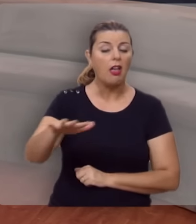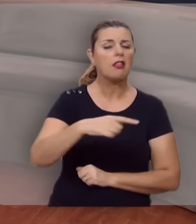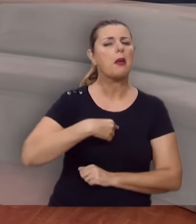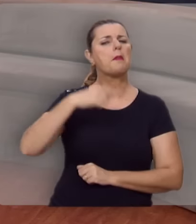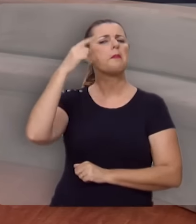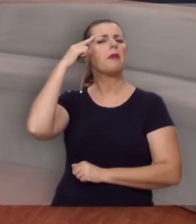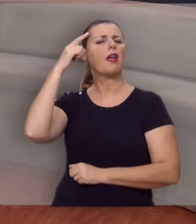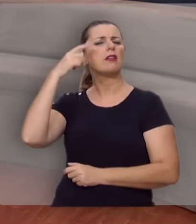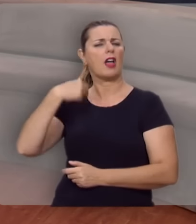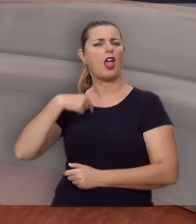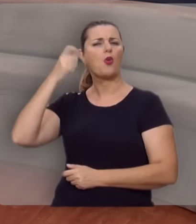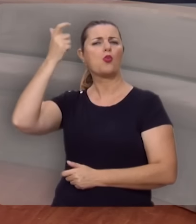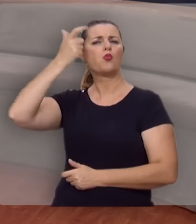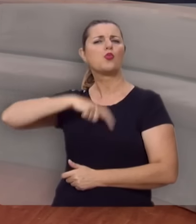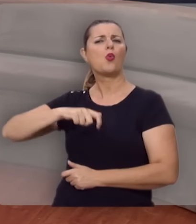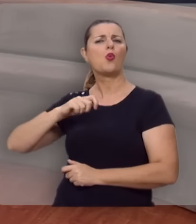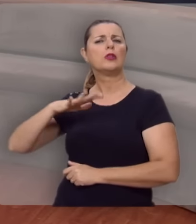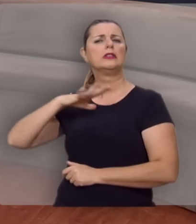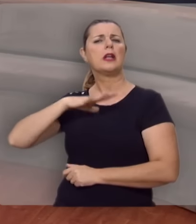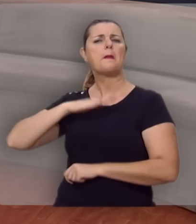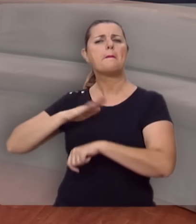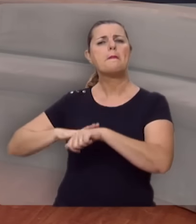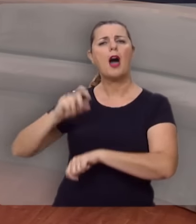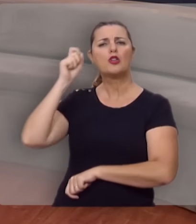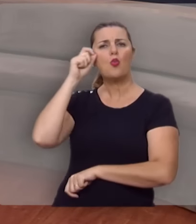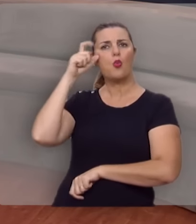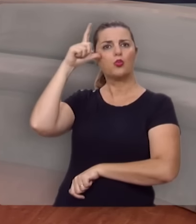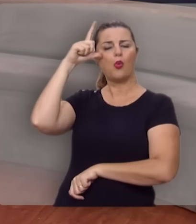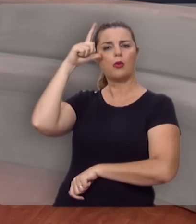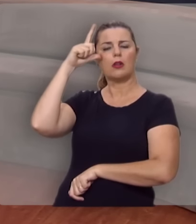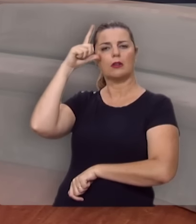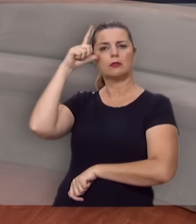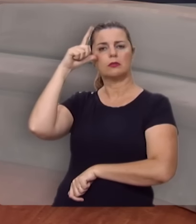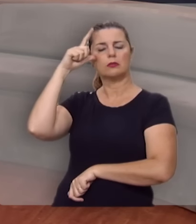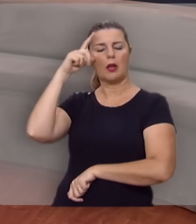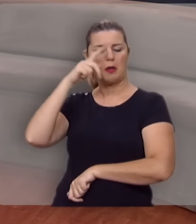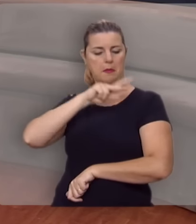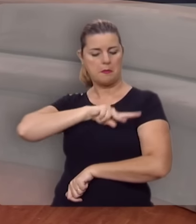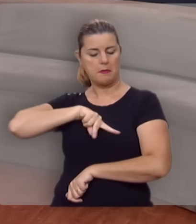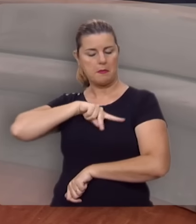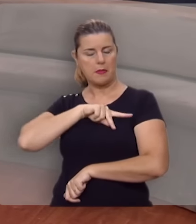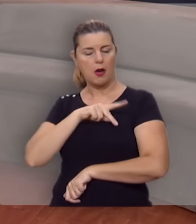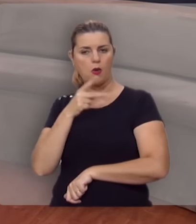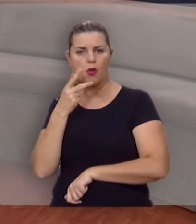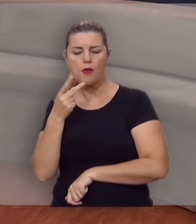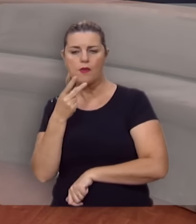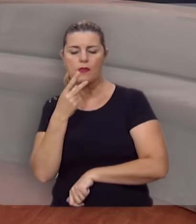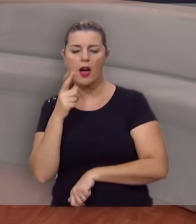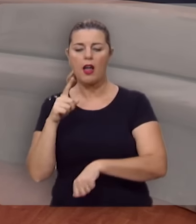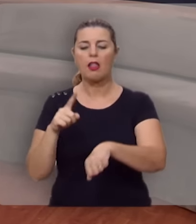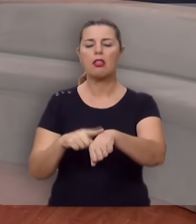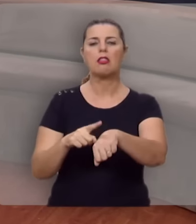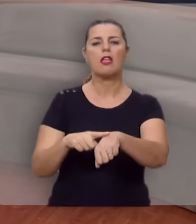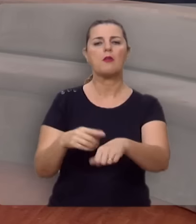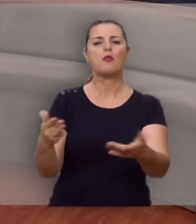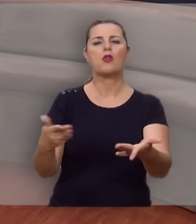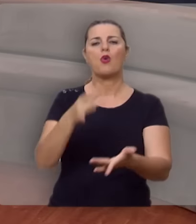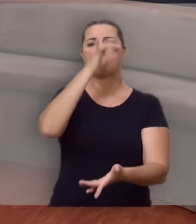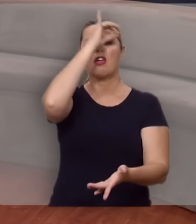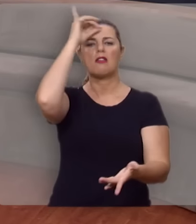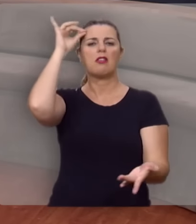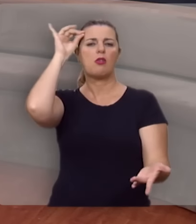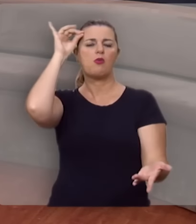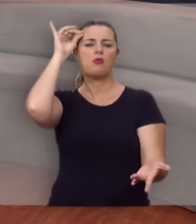se julgava a cidade mais culta do mundo, Paulo diz que eles viviam em tempos de